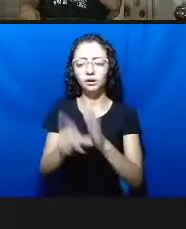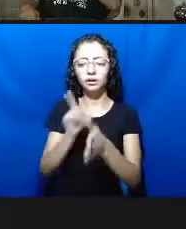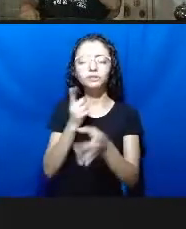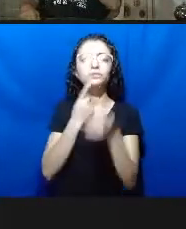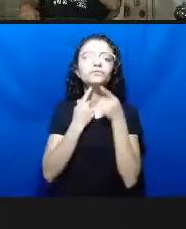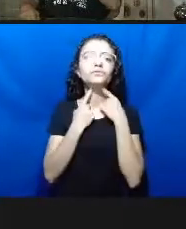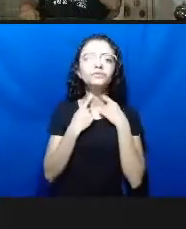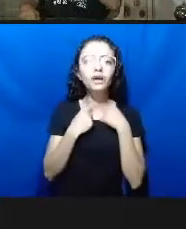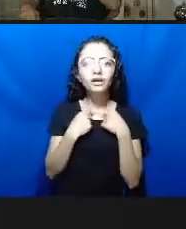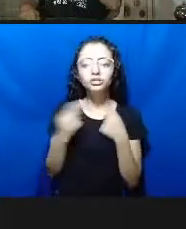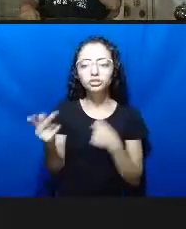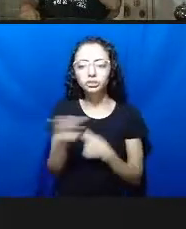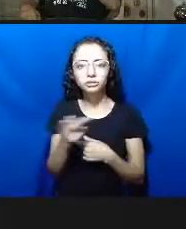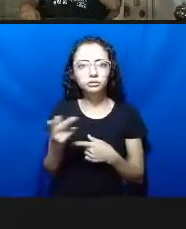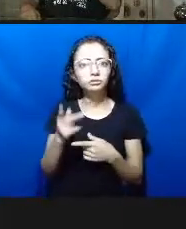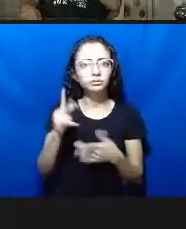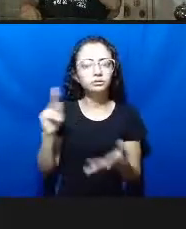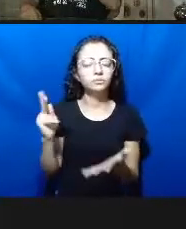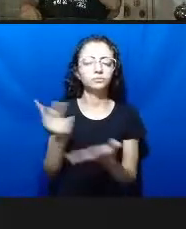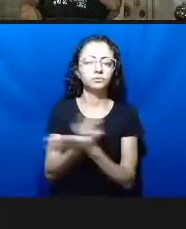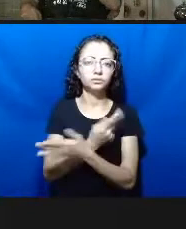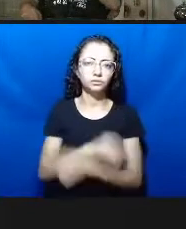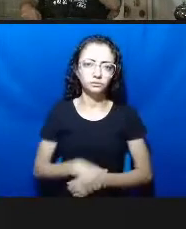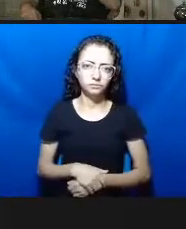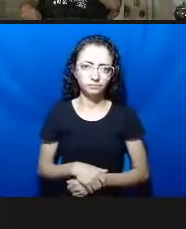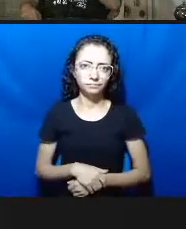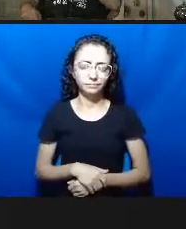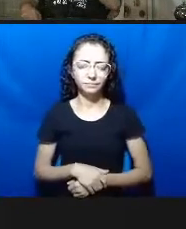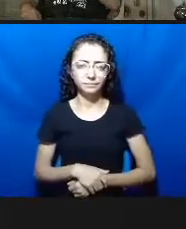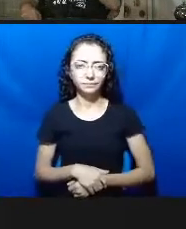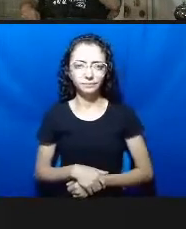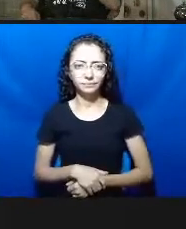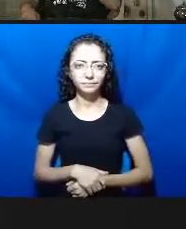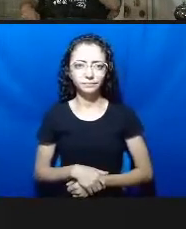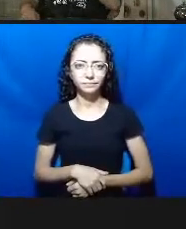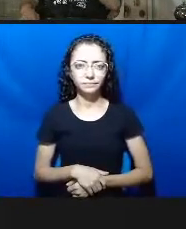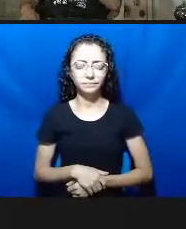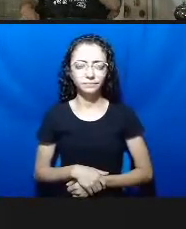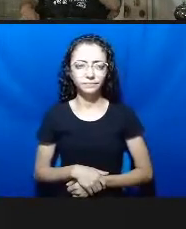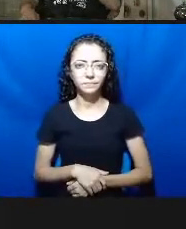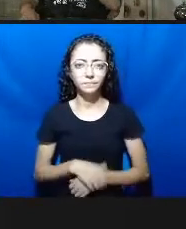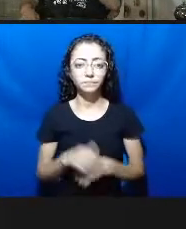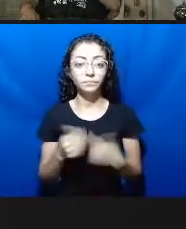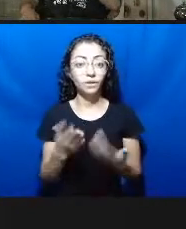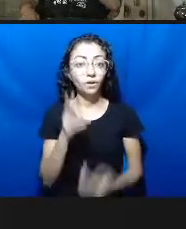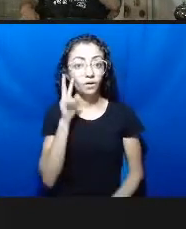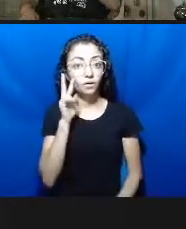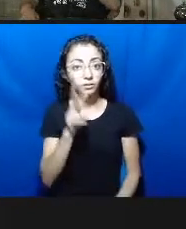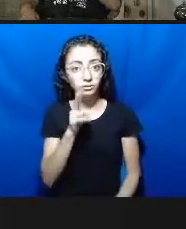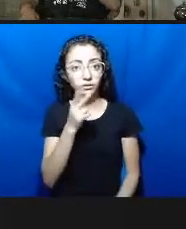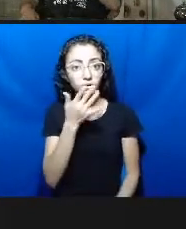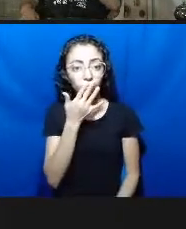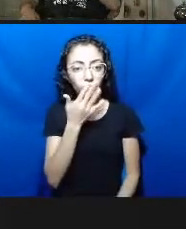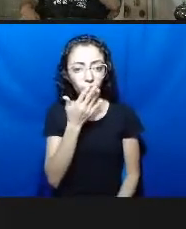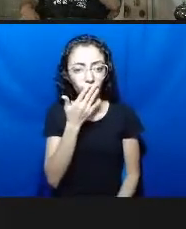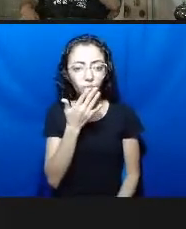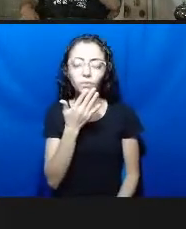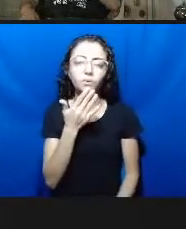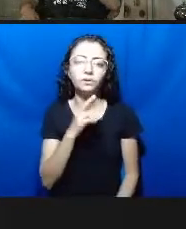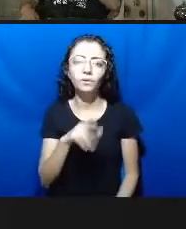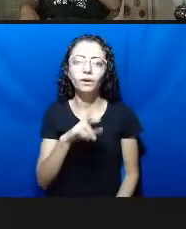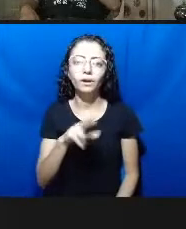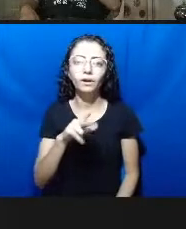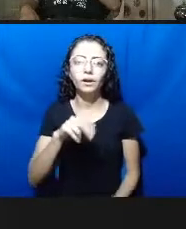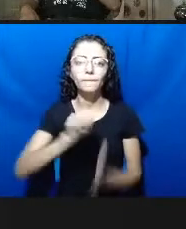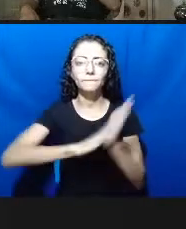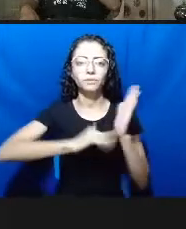né? Não nasce de outro lugar. E veja bem, essa cor, ela também não é a cor da pintura. Essa é